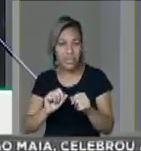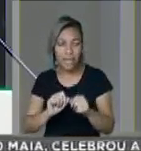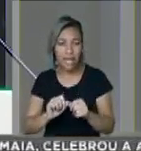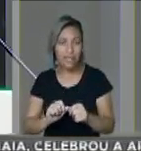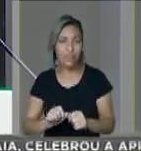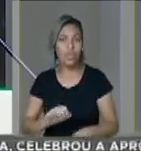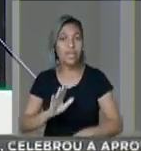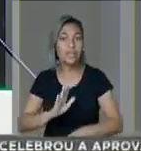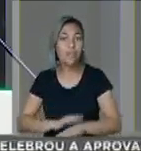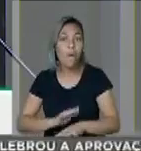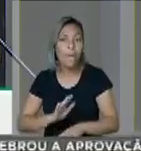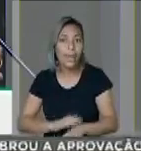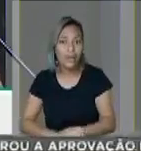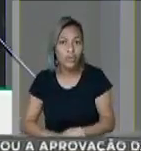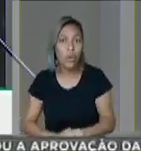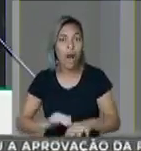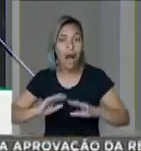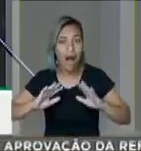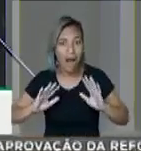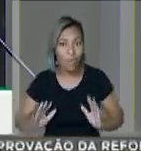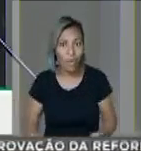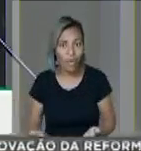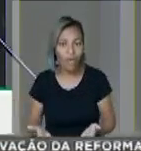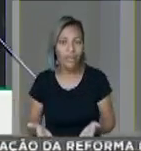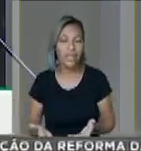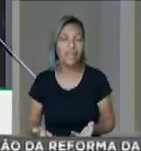neste momento, se nós não fizéssemos agora,